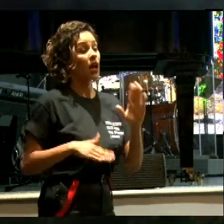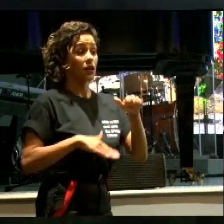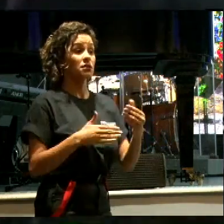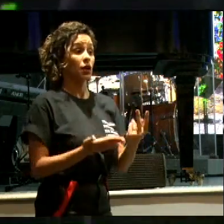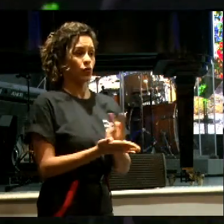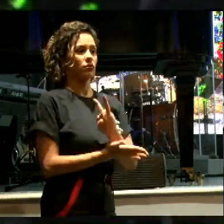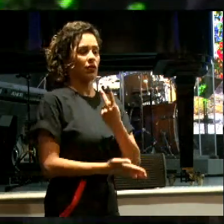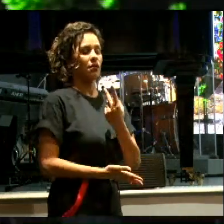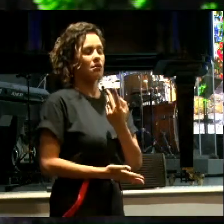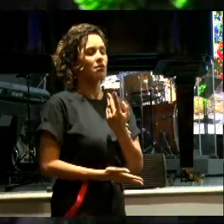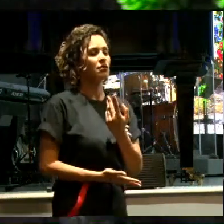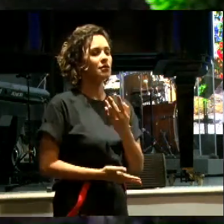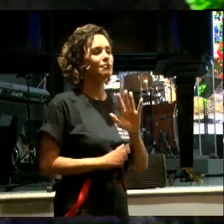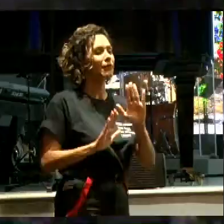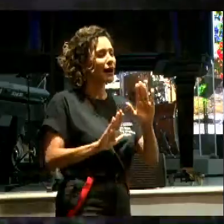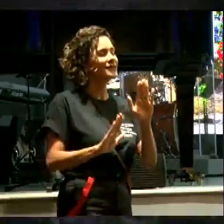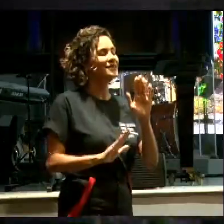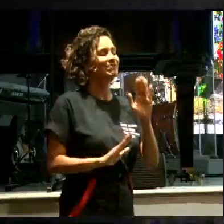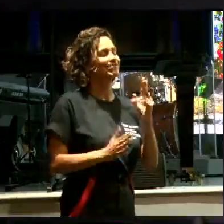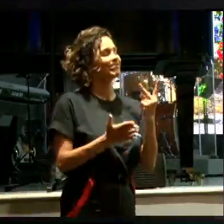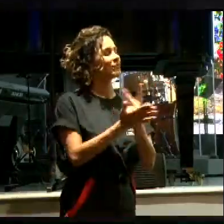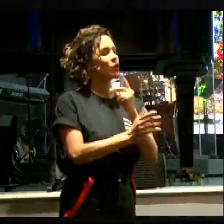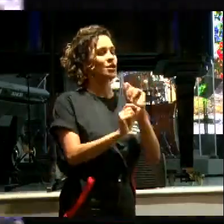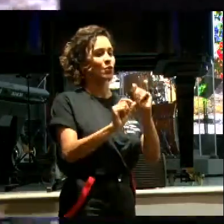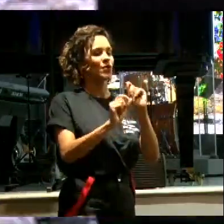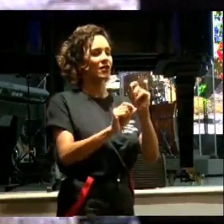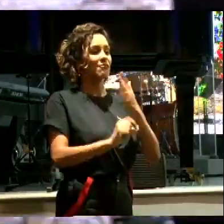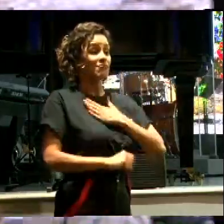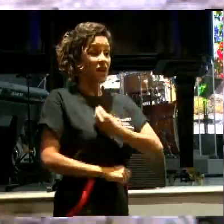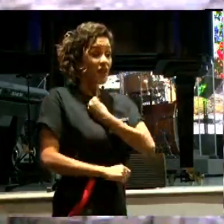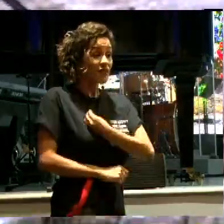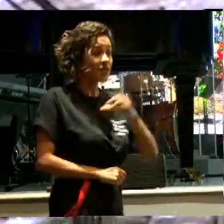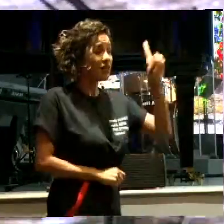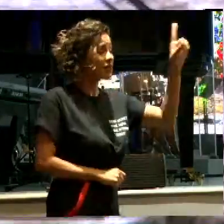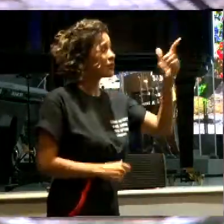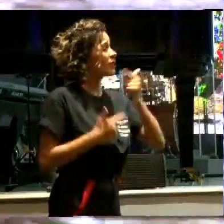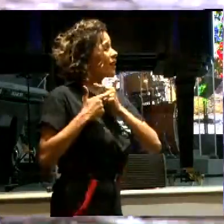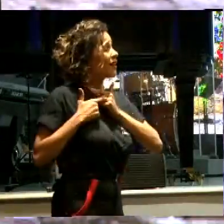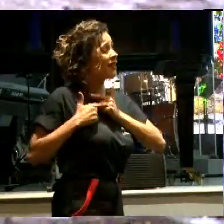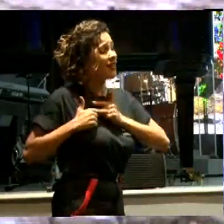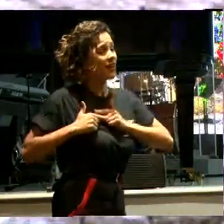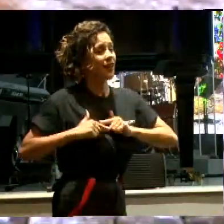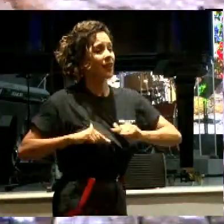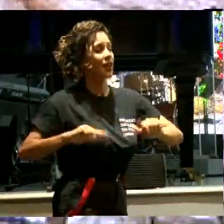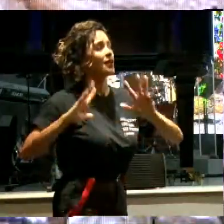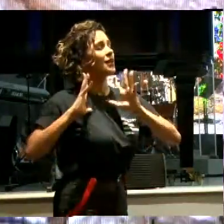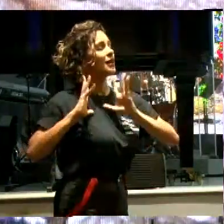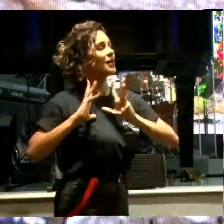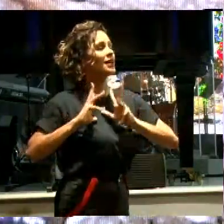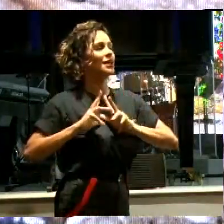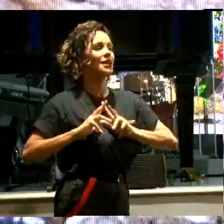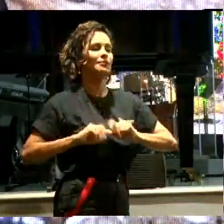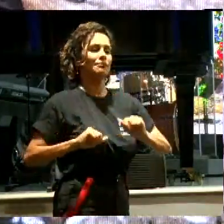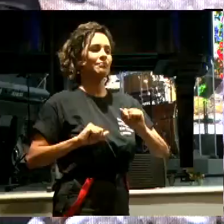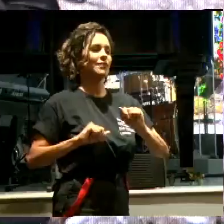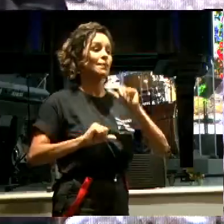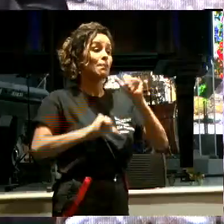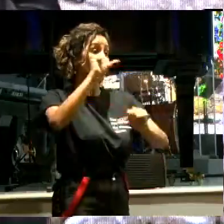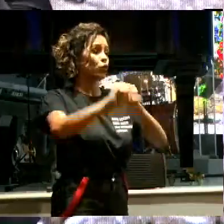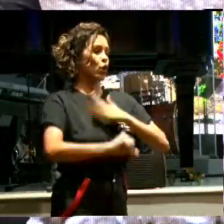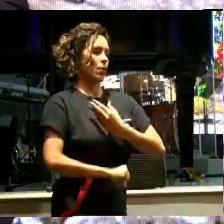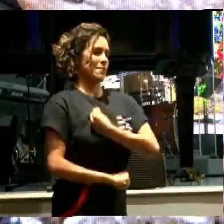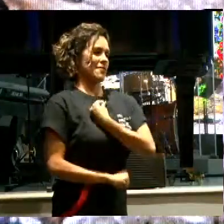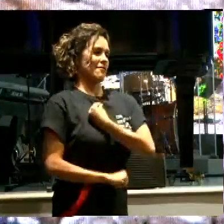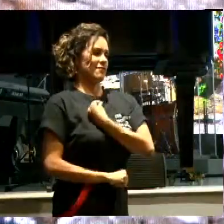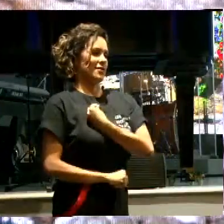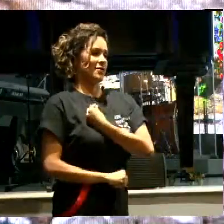alma, o Senhor me curou de dentro para fora, e hoje eu entendo perfeitamente o porquê que Ele